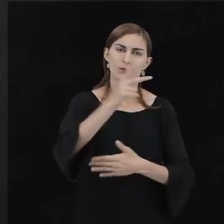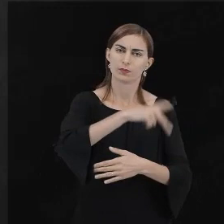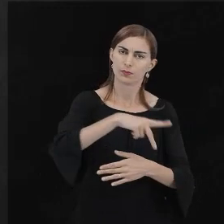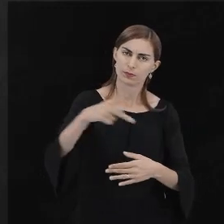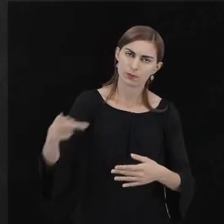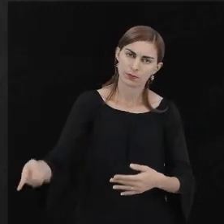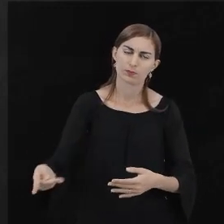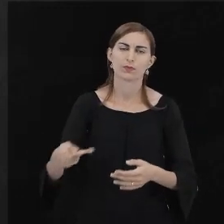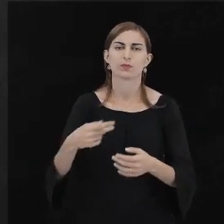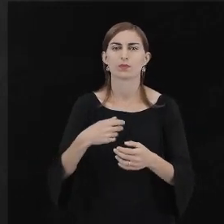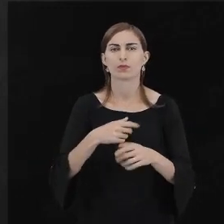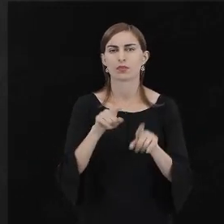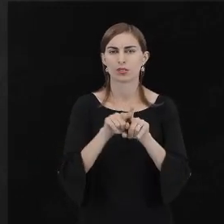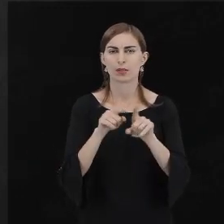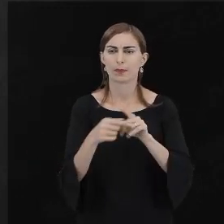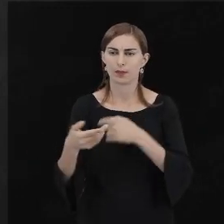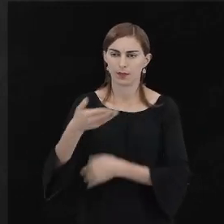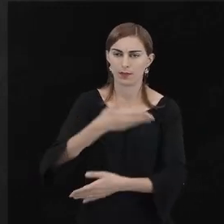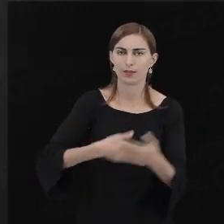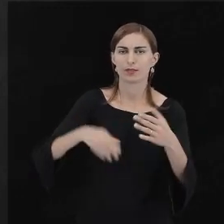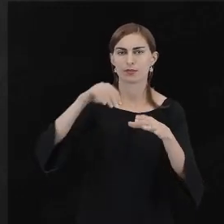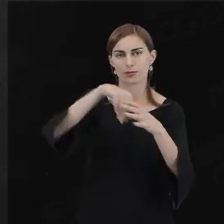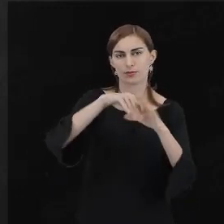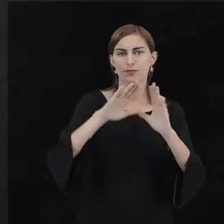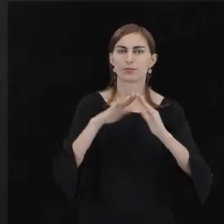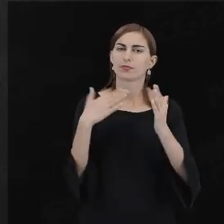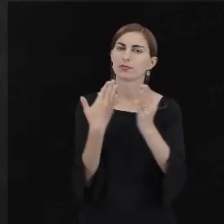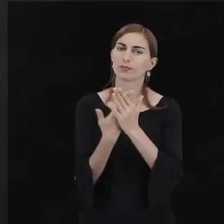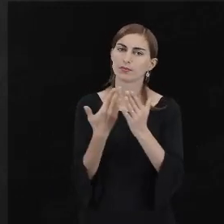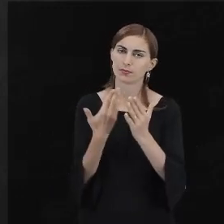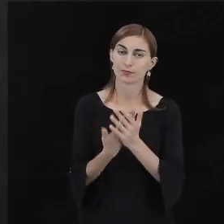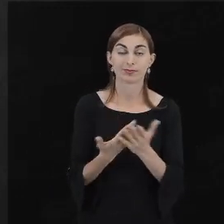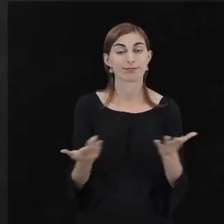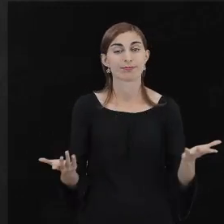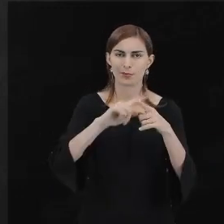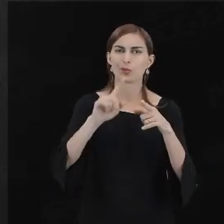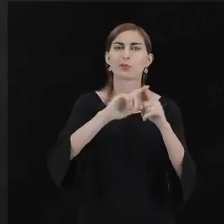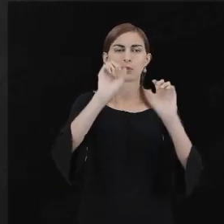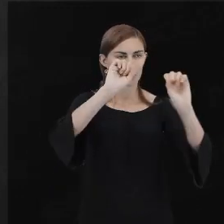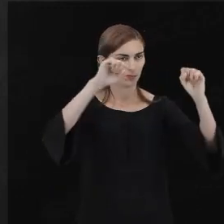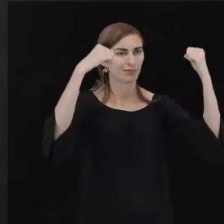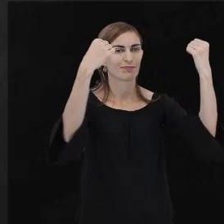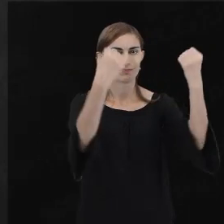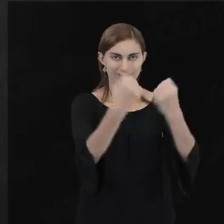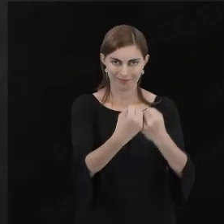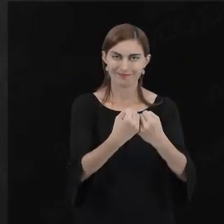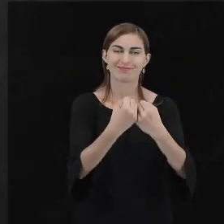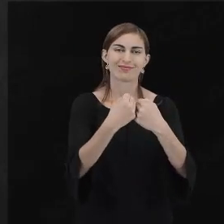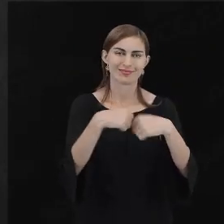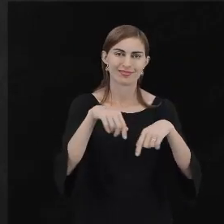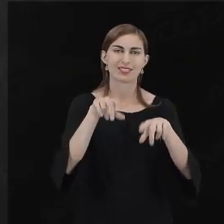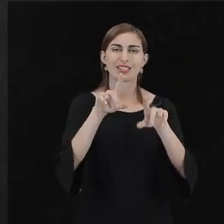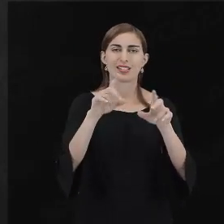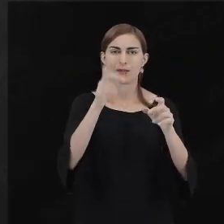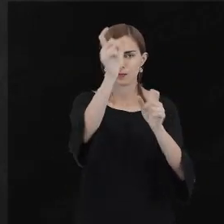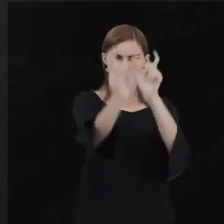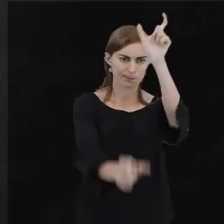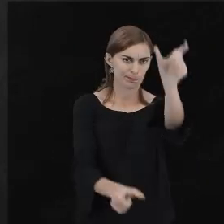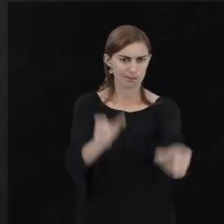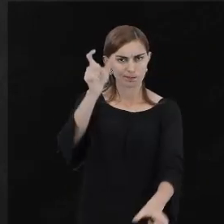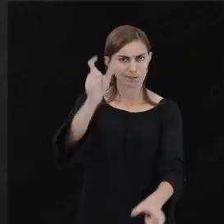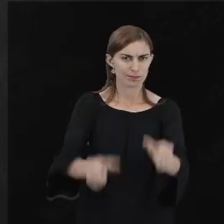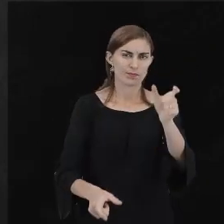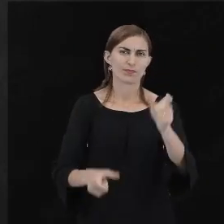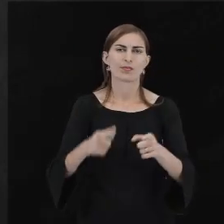aí a gente precisa entender esse fenômeno enquanto complexidade na sua dimensão relacional. Por